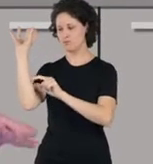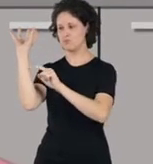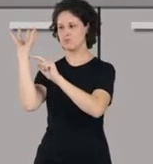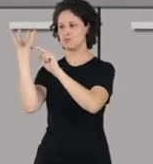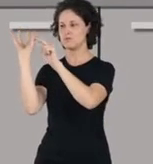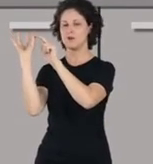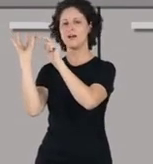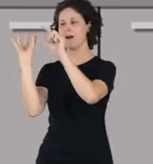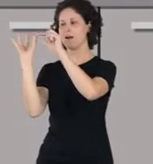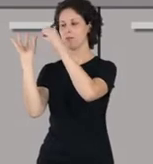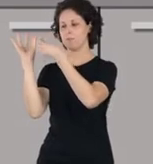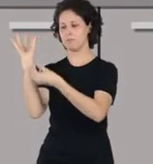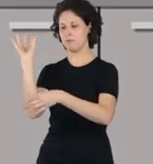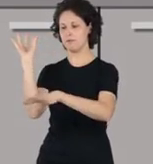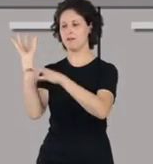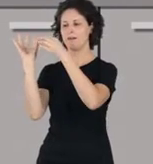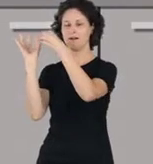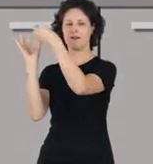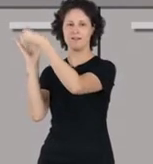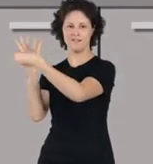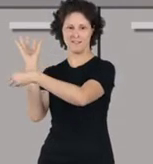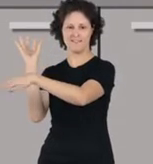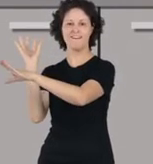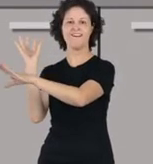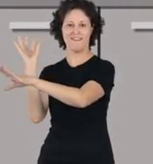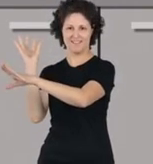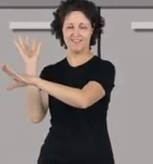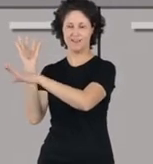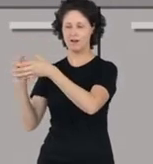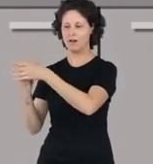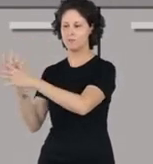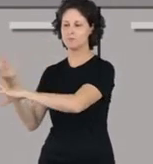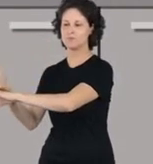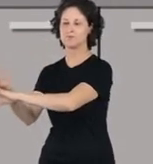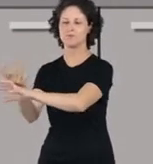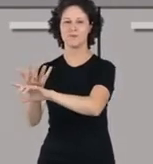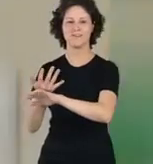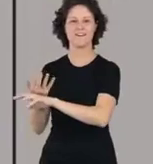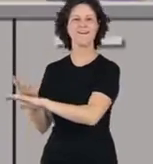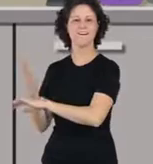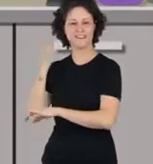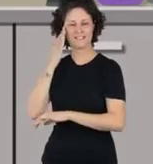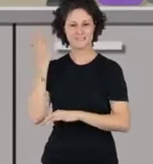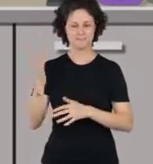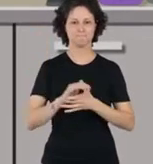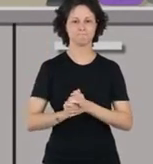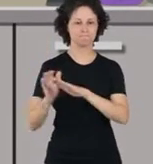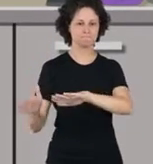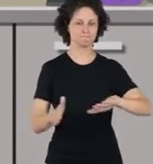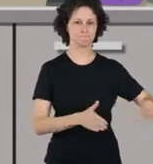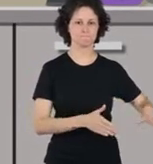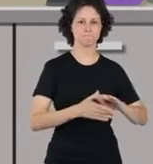se fizermos a revegetação, também seguiremos esse mesmo princípio. Vou te explicar como ele funciona. Lembre-se que todas